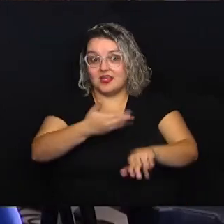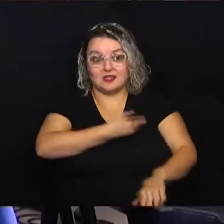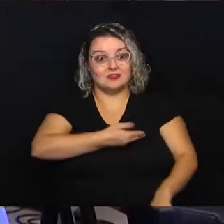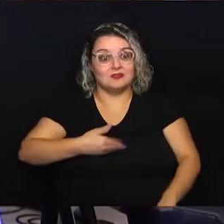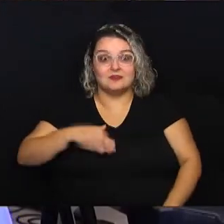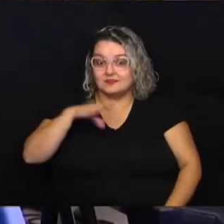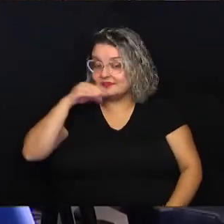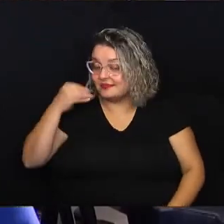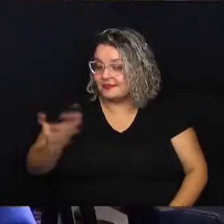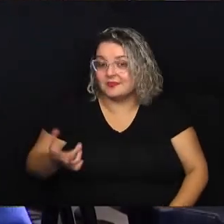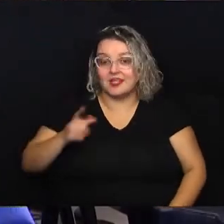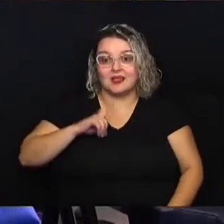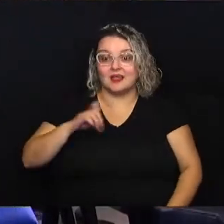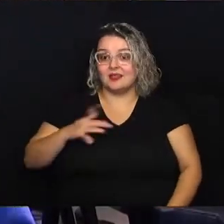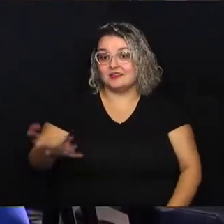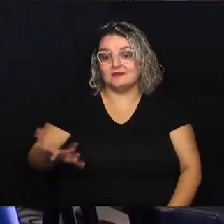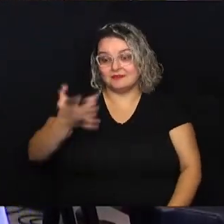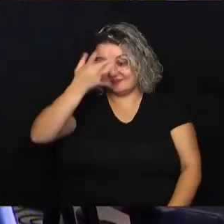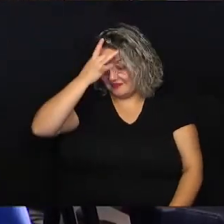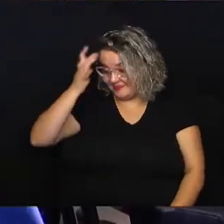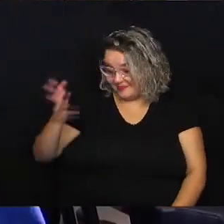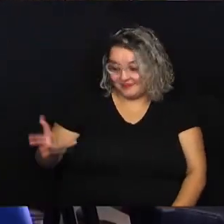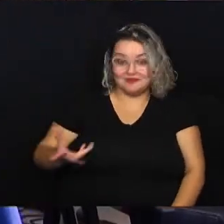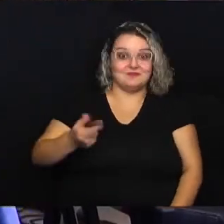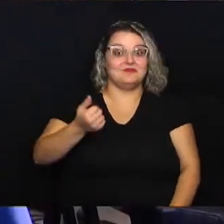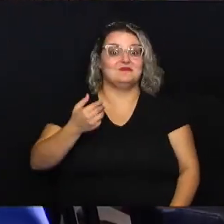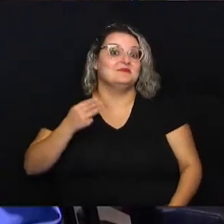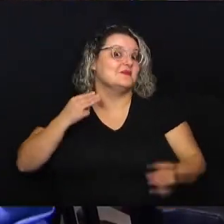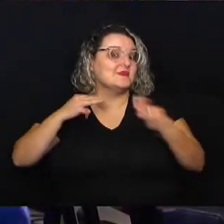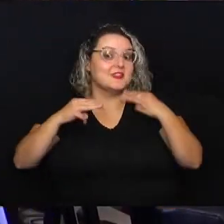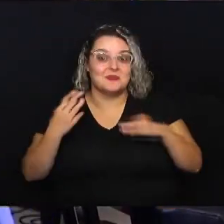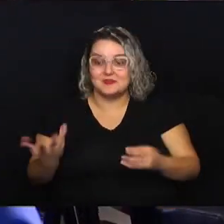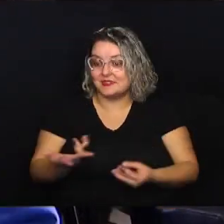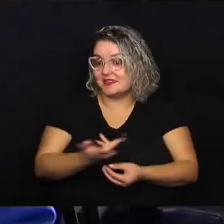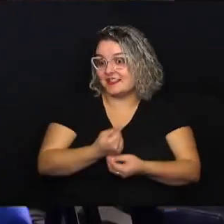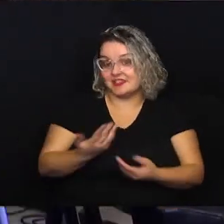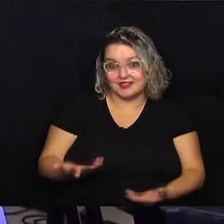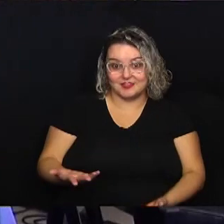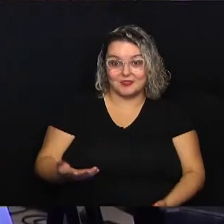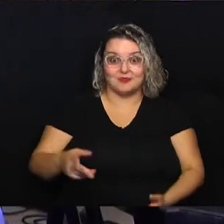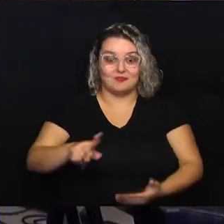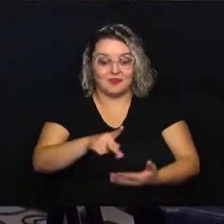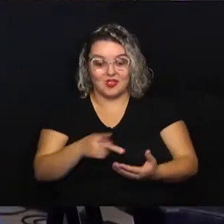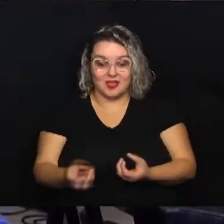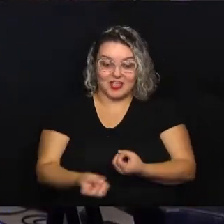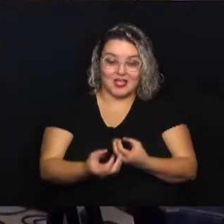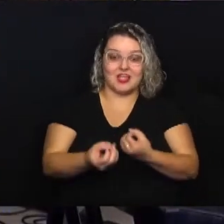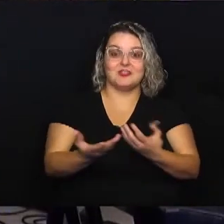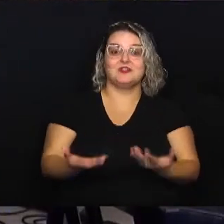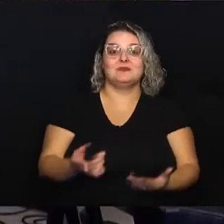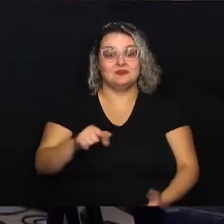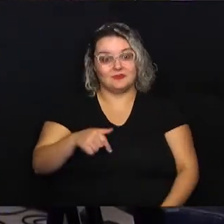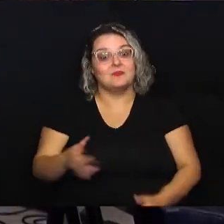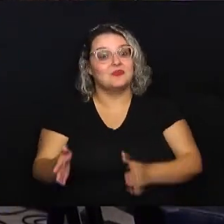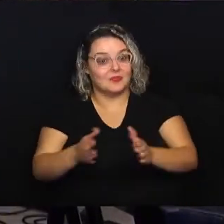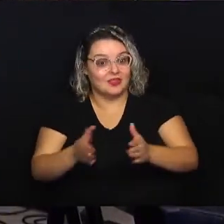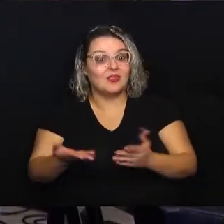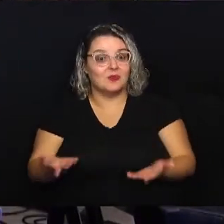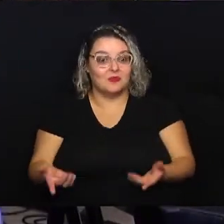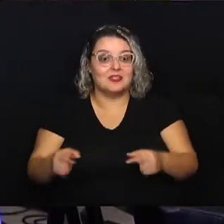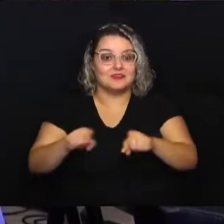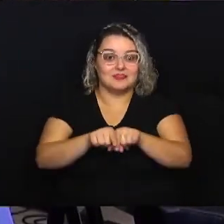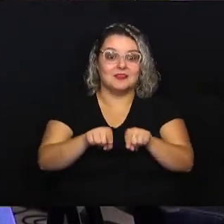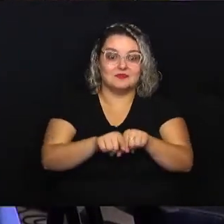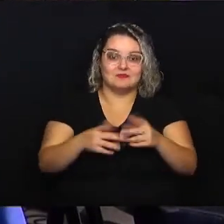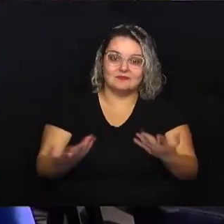têm dotes, né? Musicais, artísticos, poéticos. Então, é um momento também deles